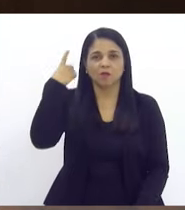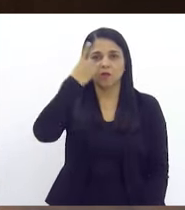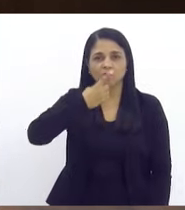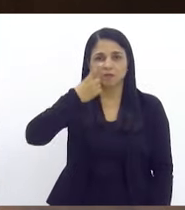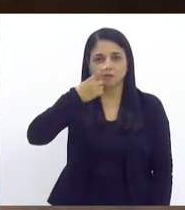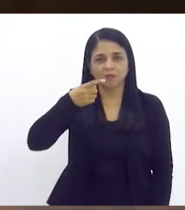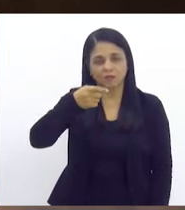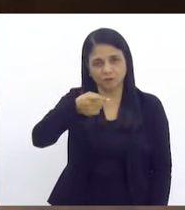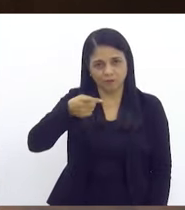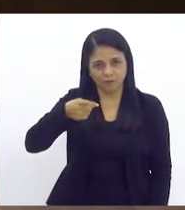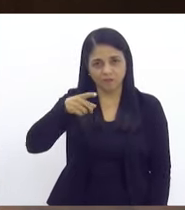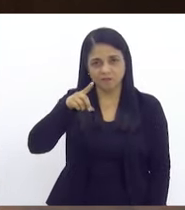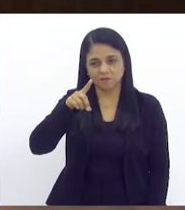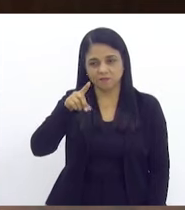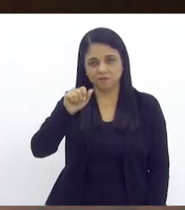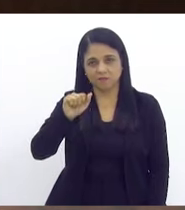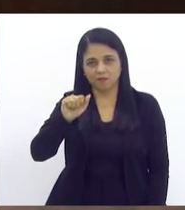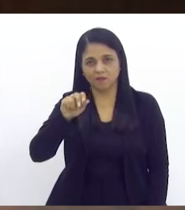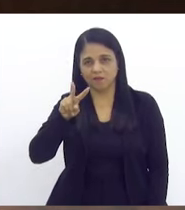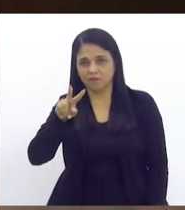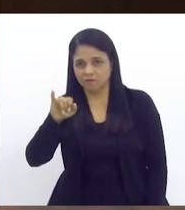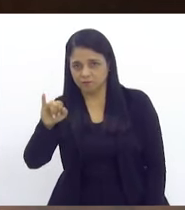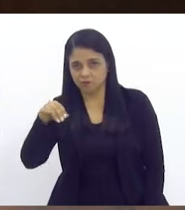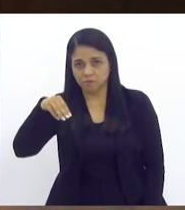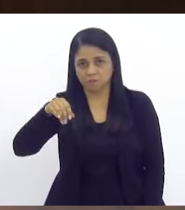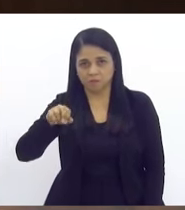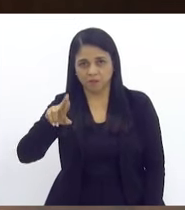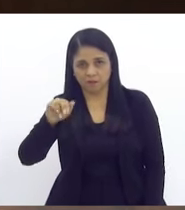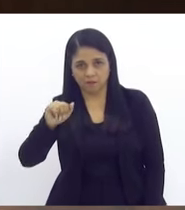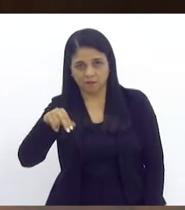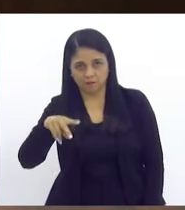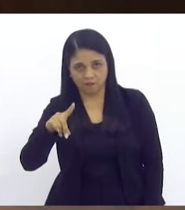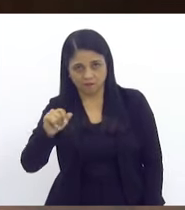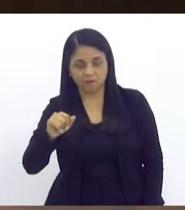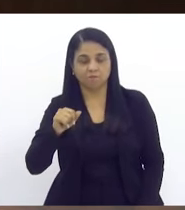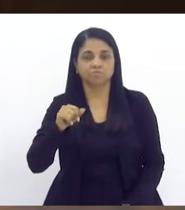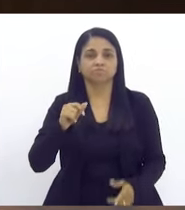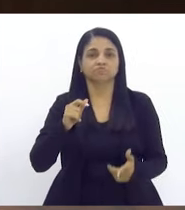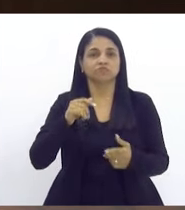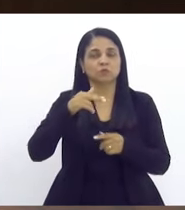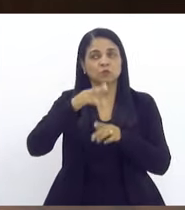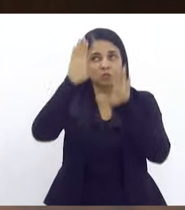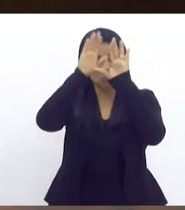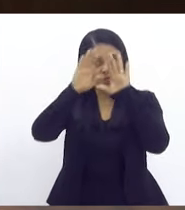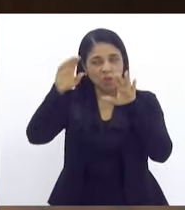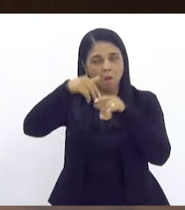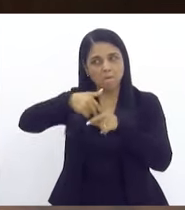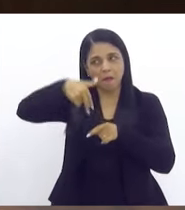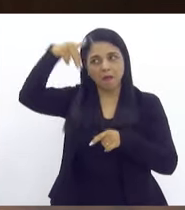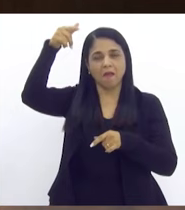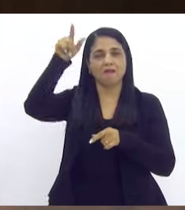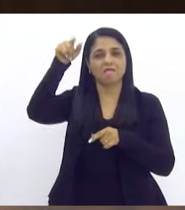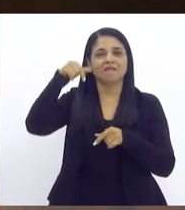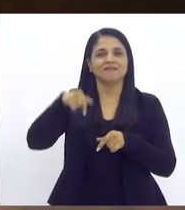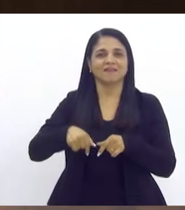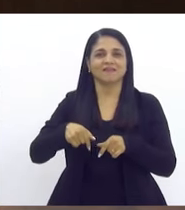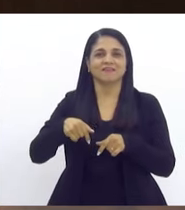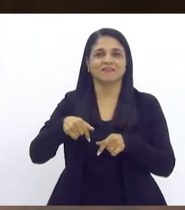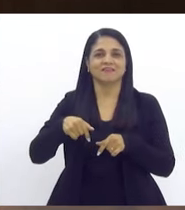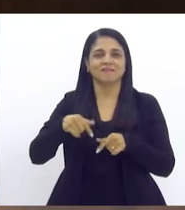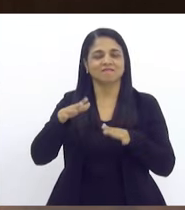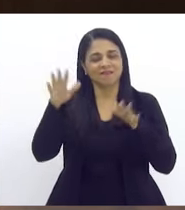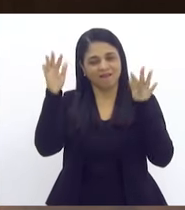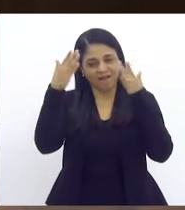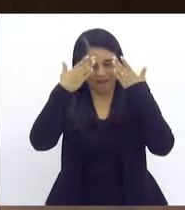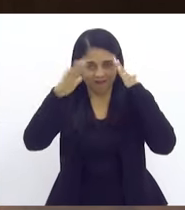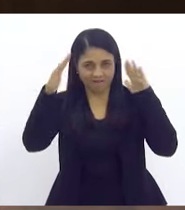aquilo que representou Dave Miranda, onde quer que ele esteja, e lá do céu, com certeza, ele está aqui na